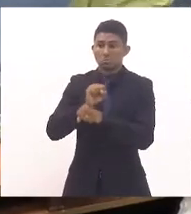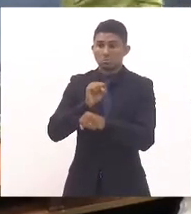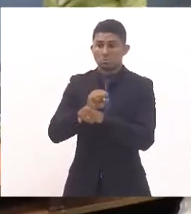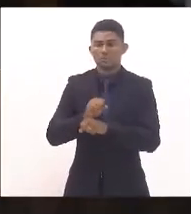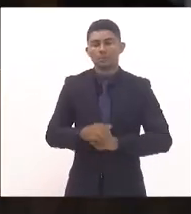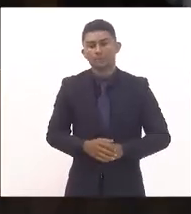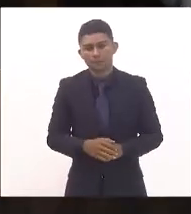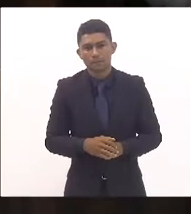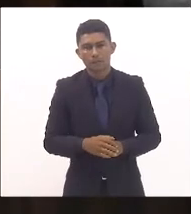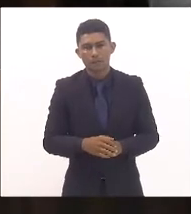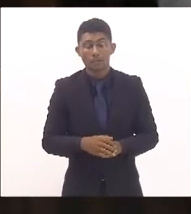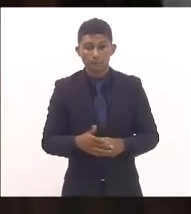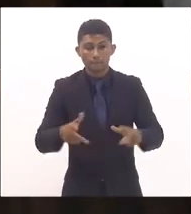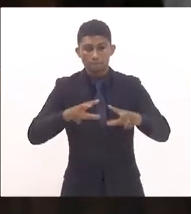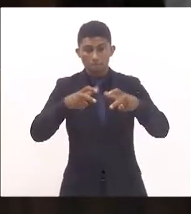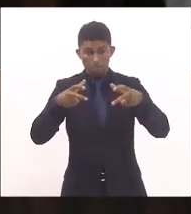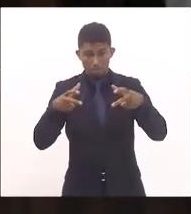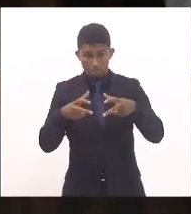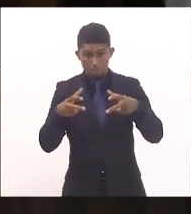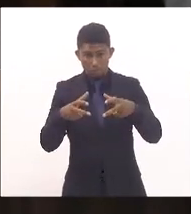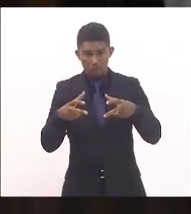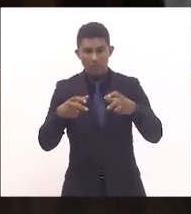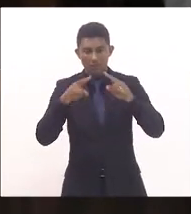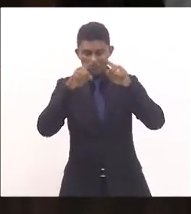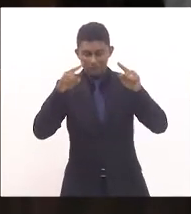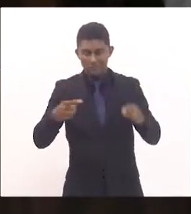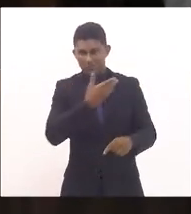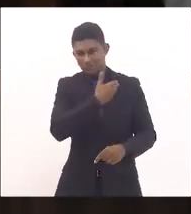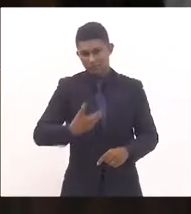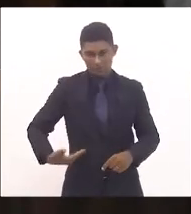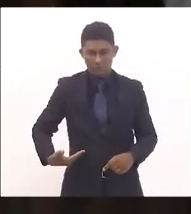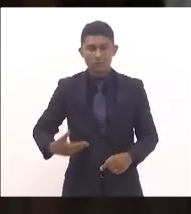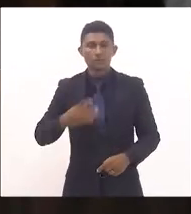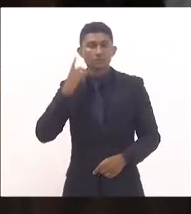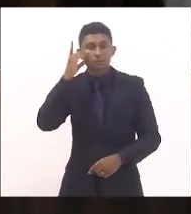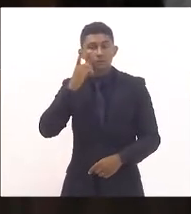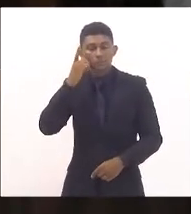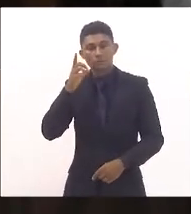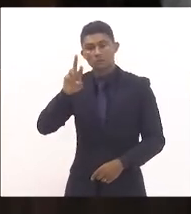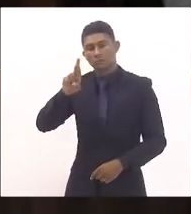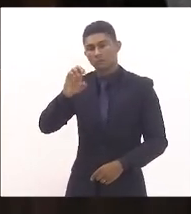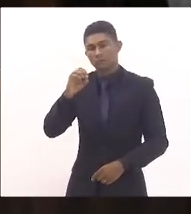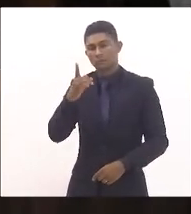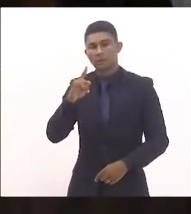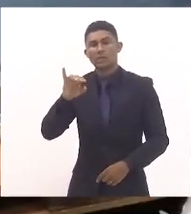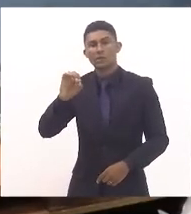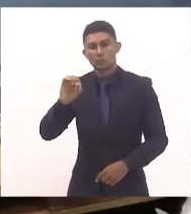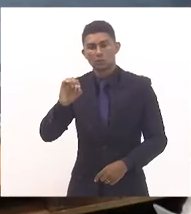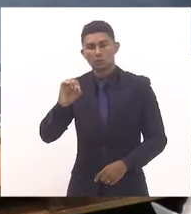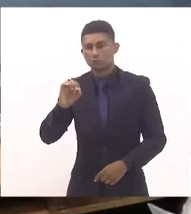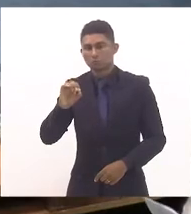Pela Comissão de Servidores Públicos, deputado Rodrigo Amorim. Deputado Rodrigo Amorim. Deputado Flávio Serafini.